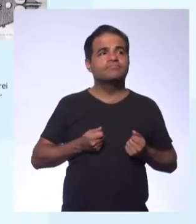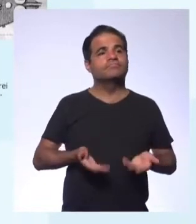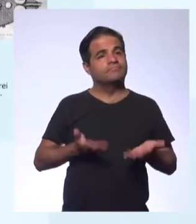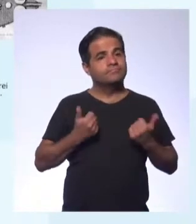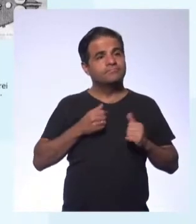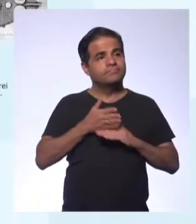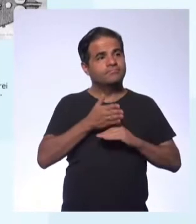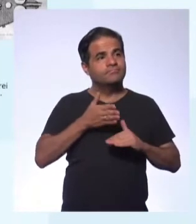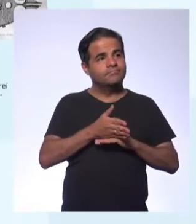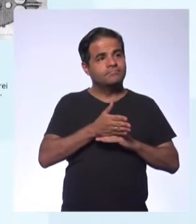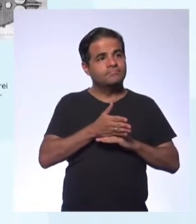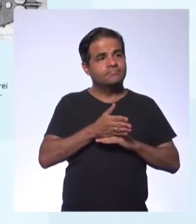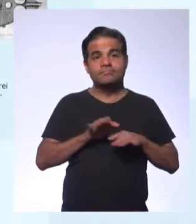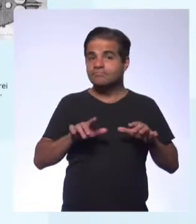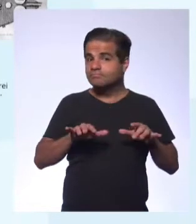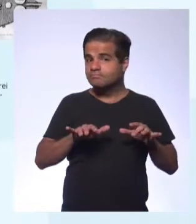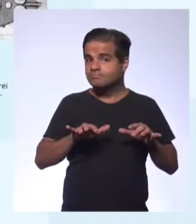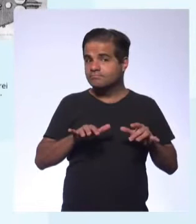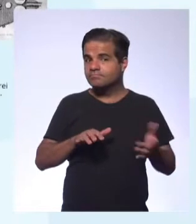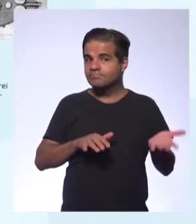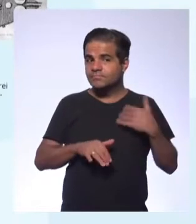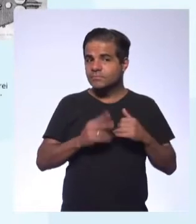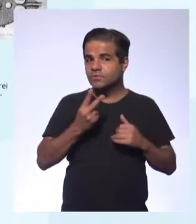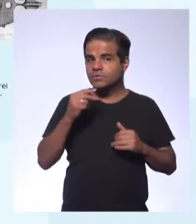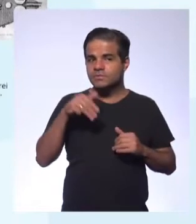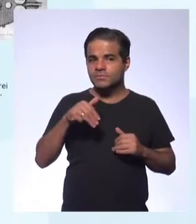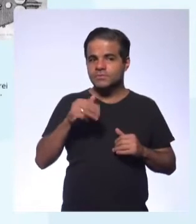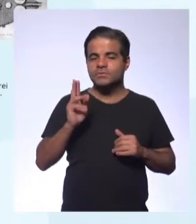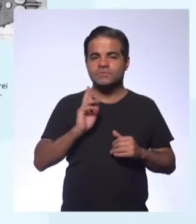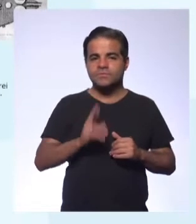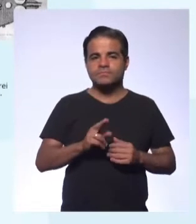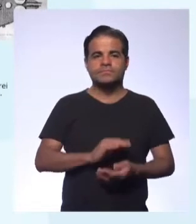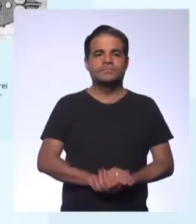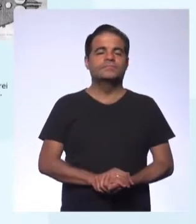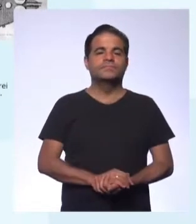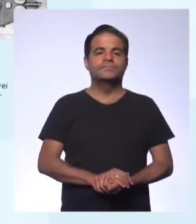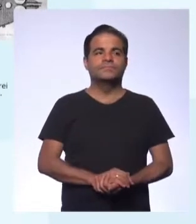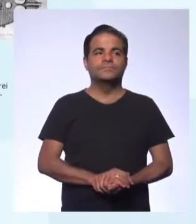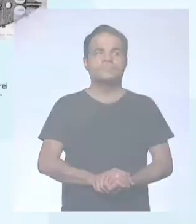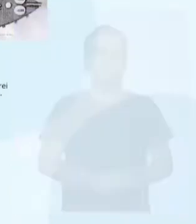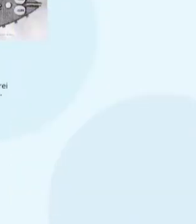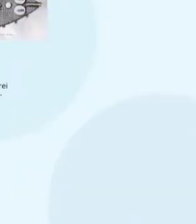vamos participar. Dedinho no teclado, 2 minutos, já voltamos.